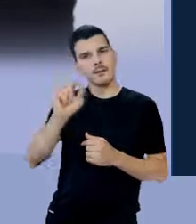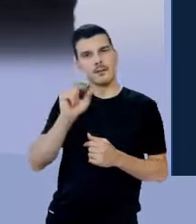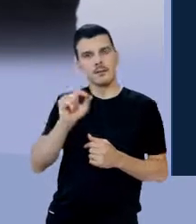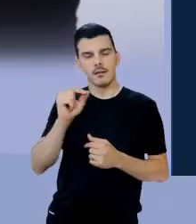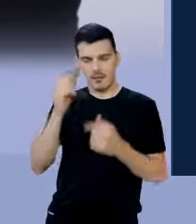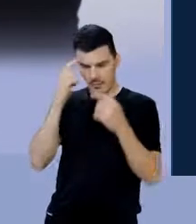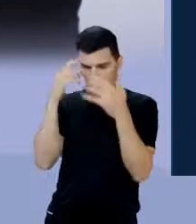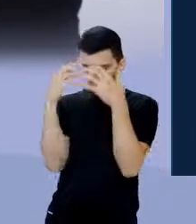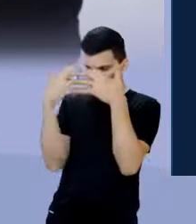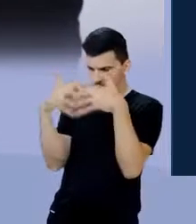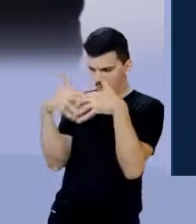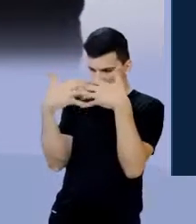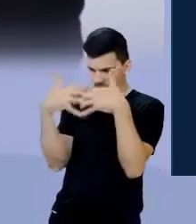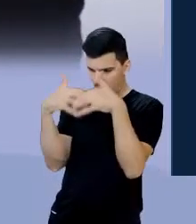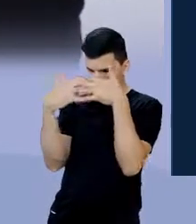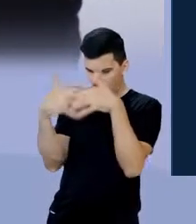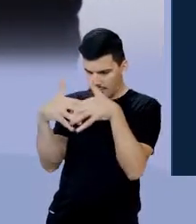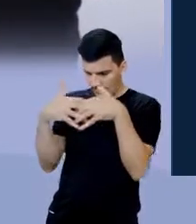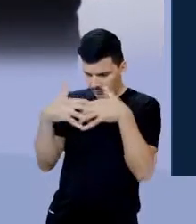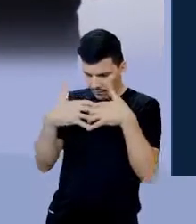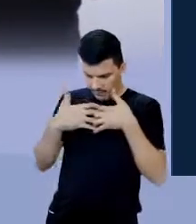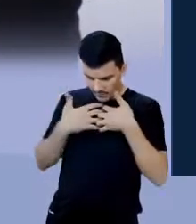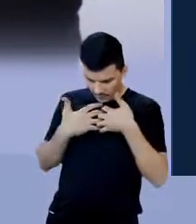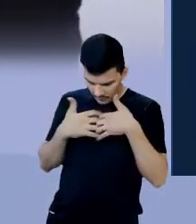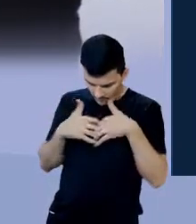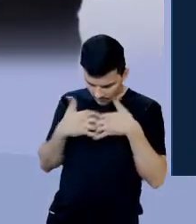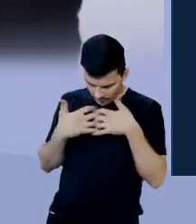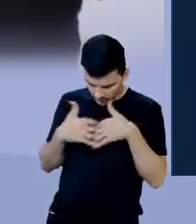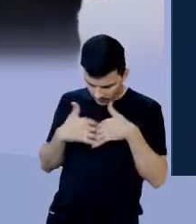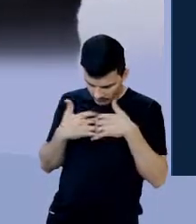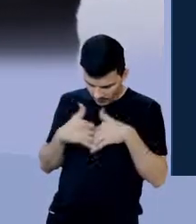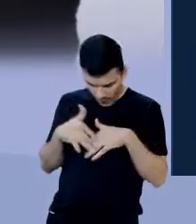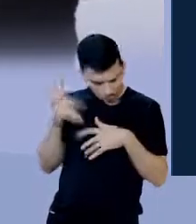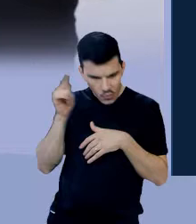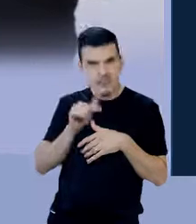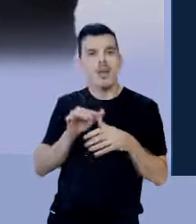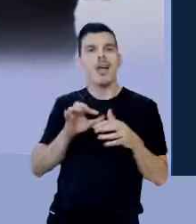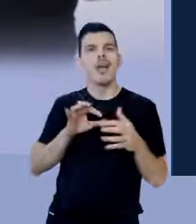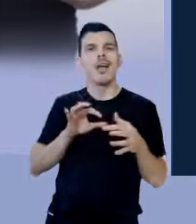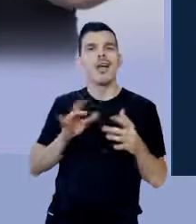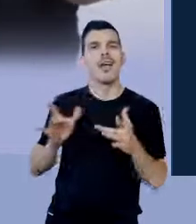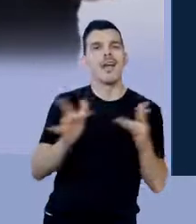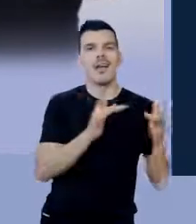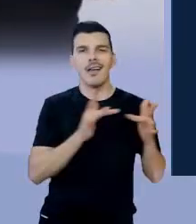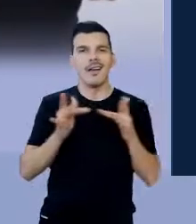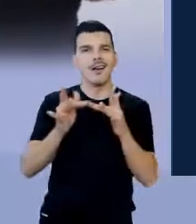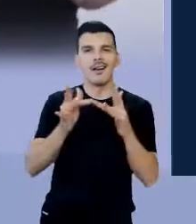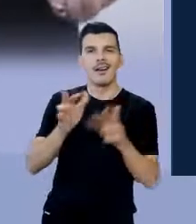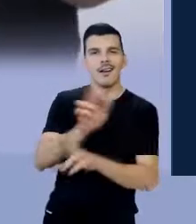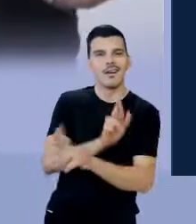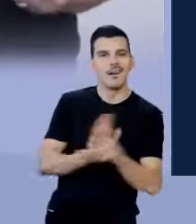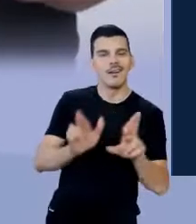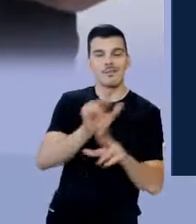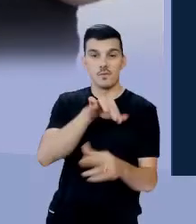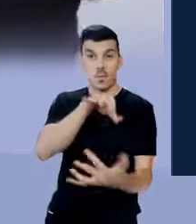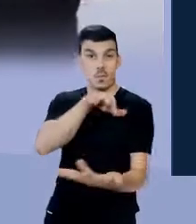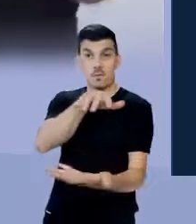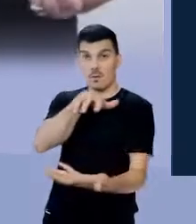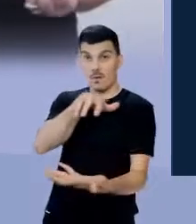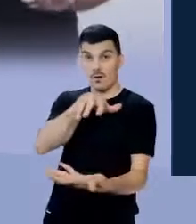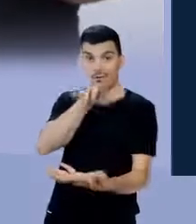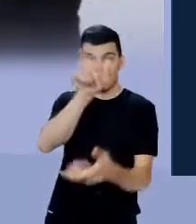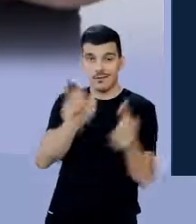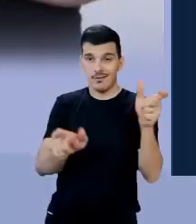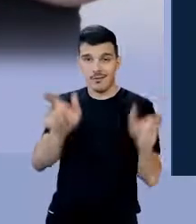trabalha com as reflexões interiores e ele não consegue se relacionar ou interagir com